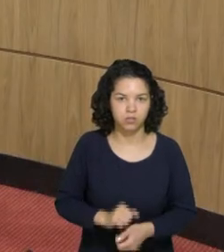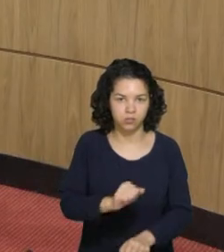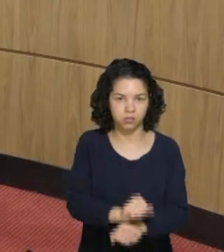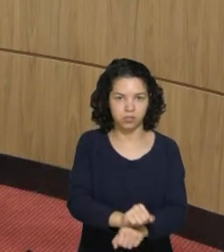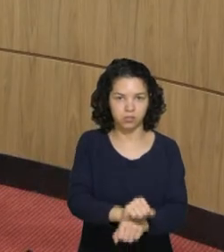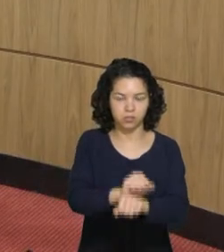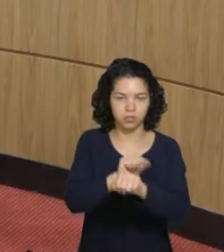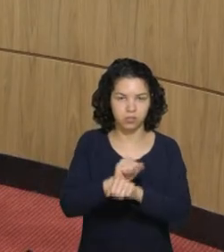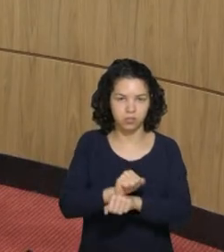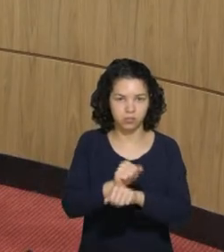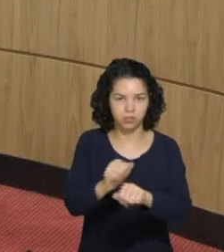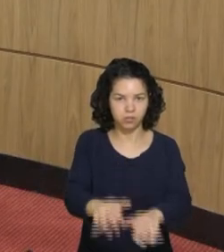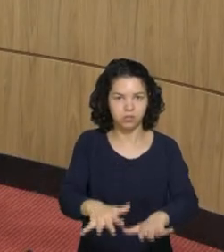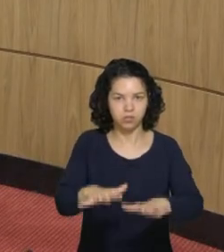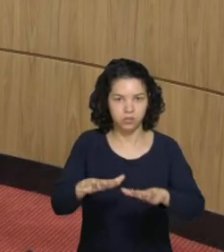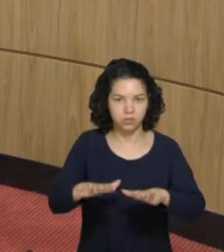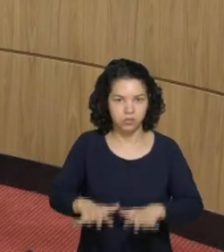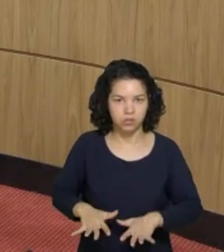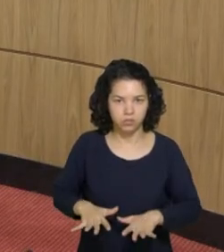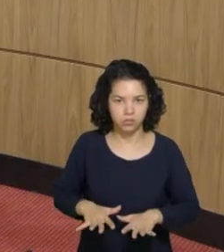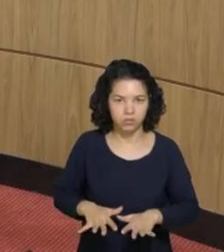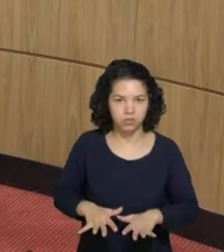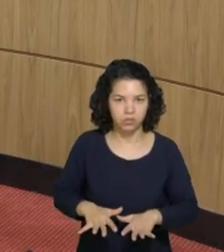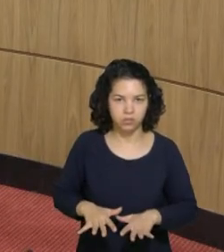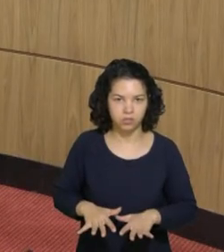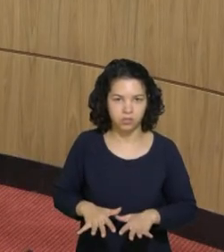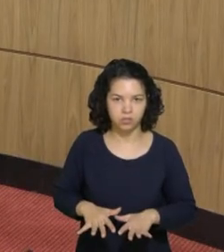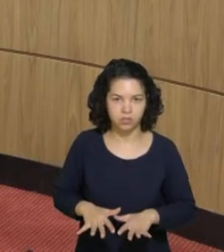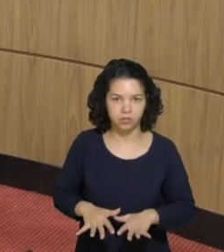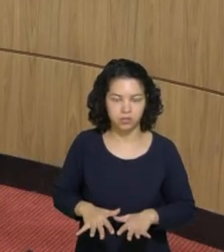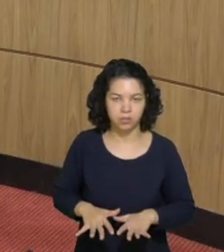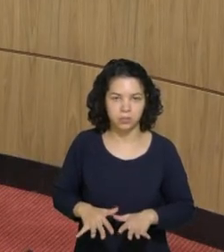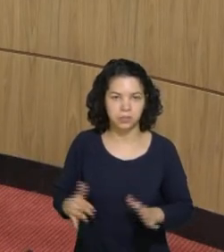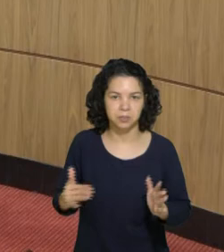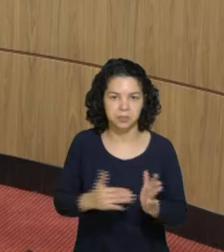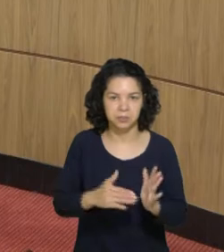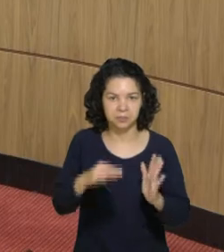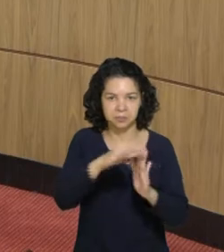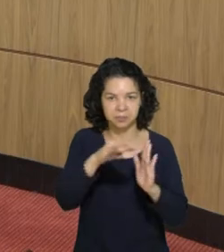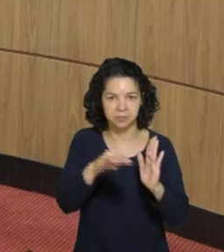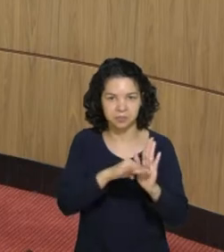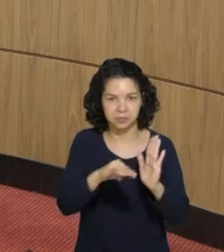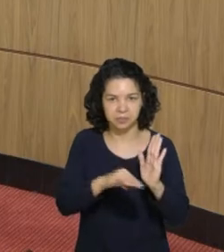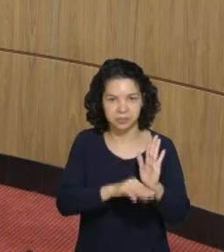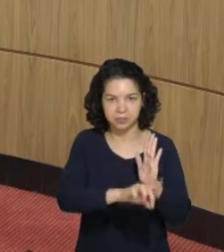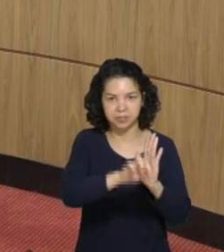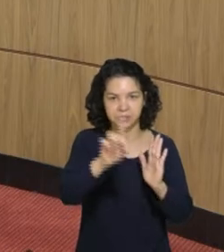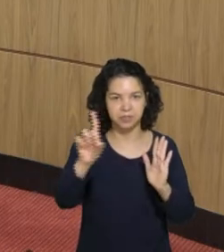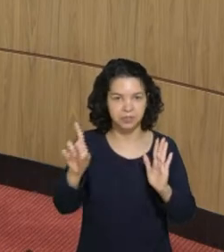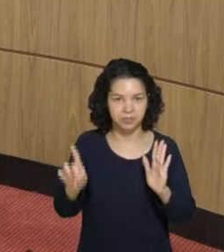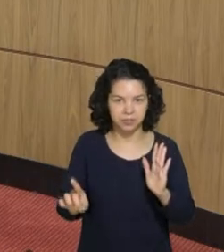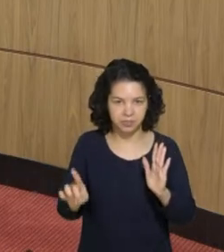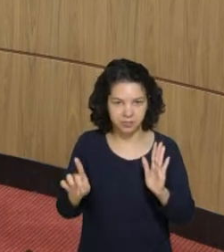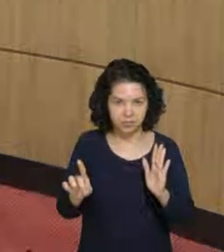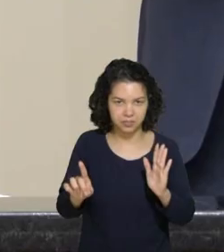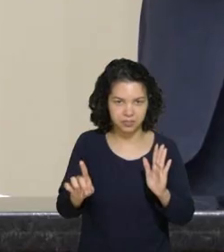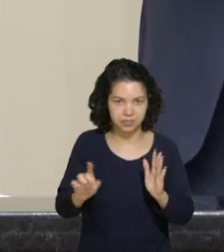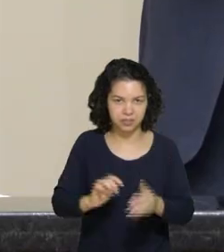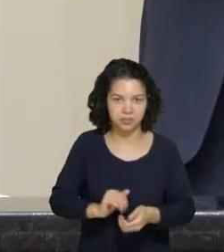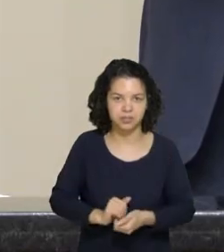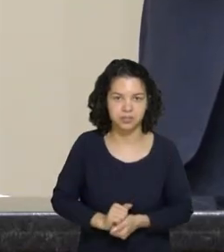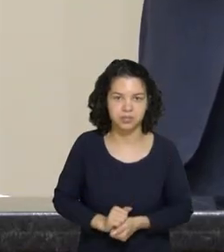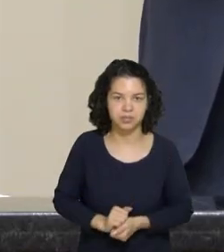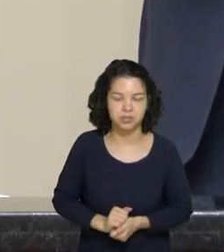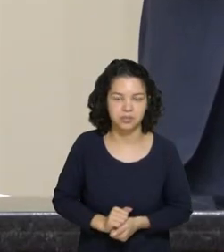suspendemos a sessão nesse momento, até a ordem do dia, e para que